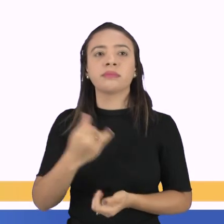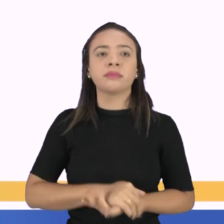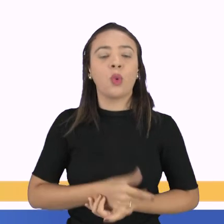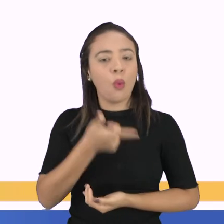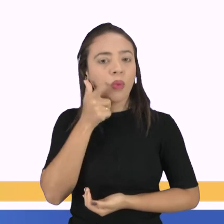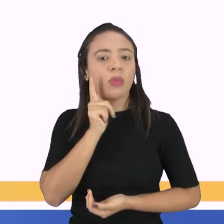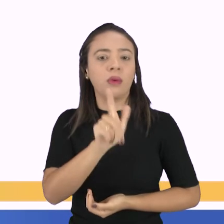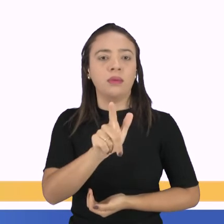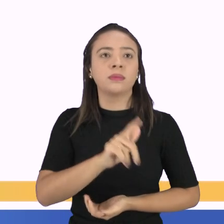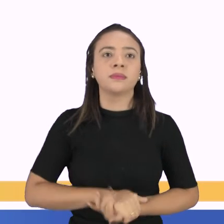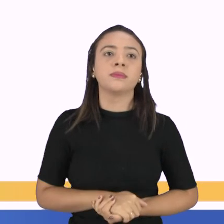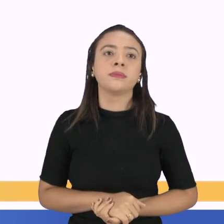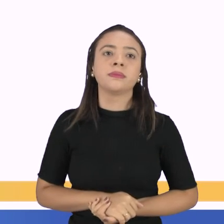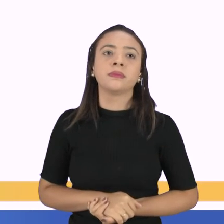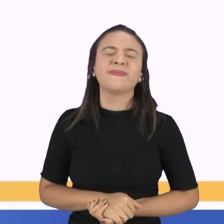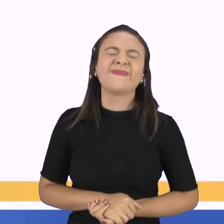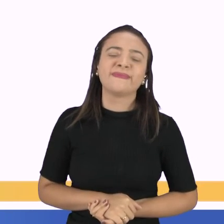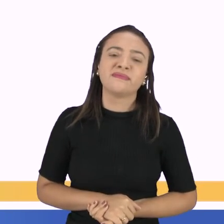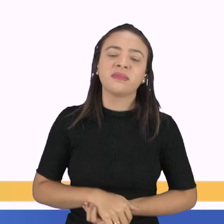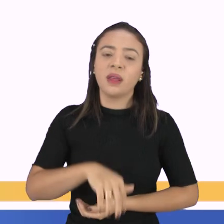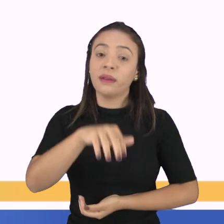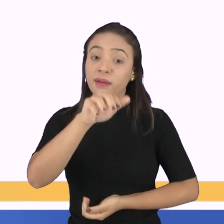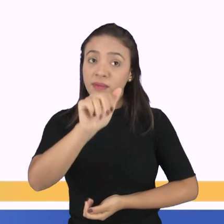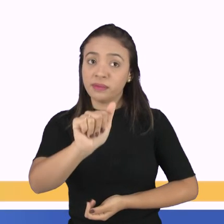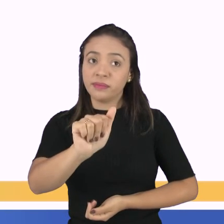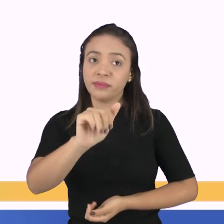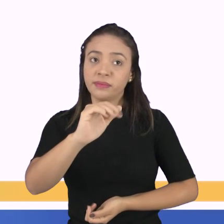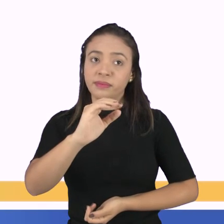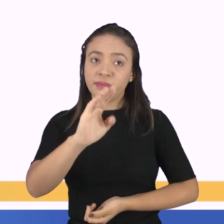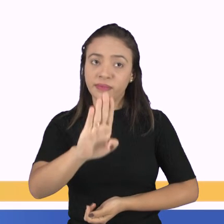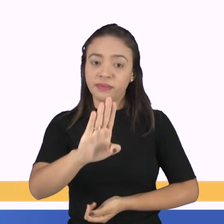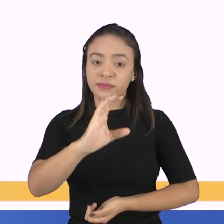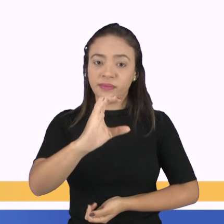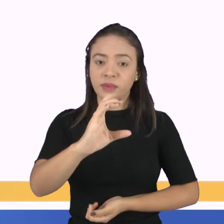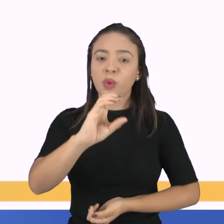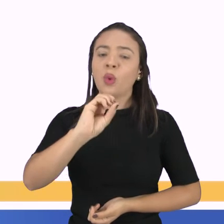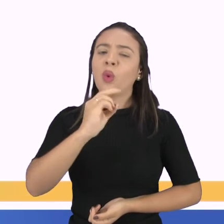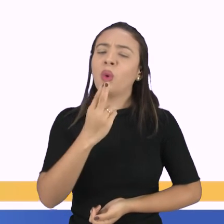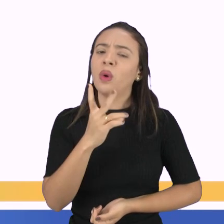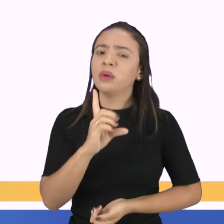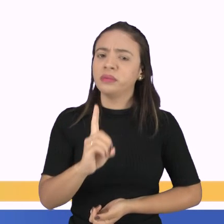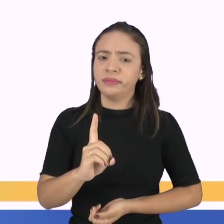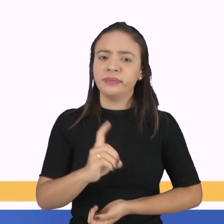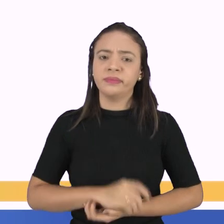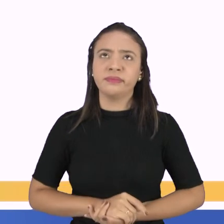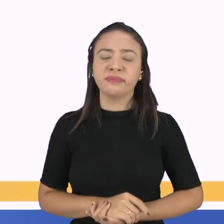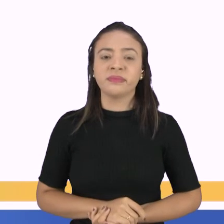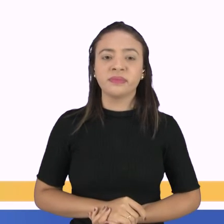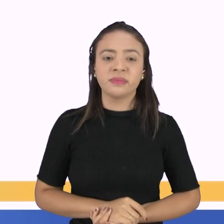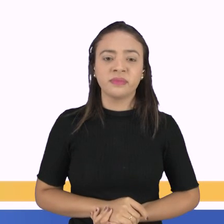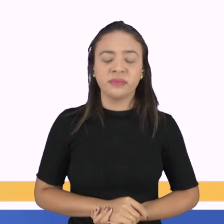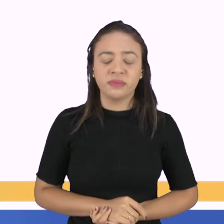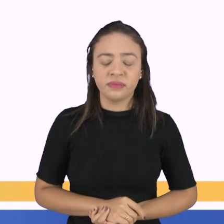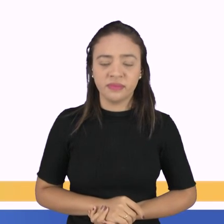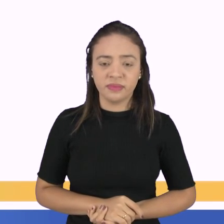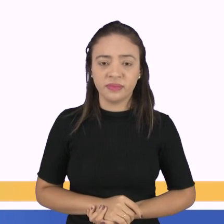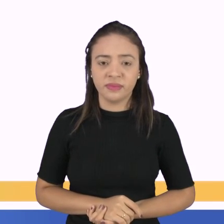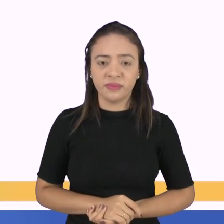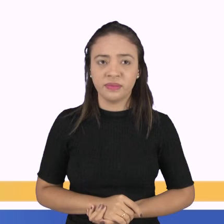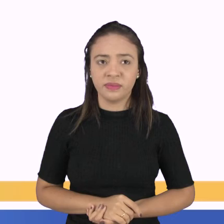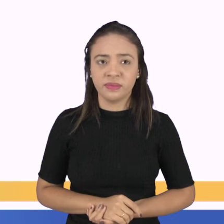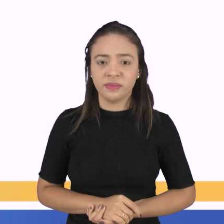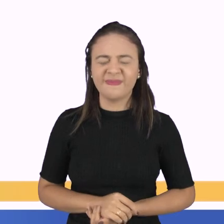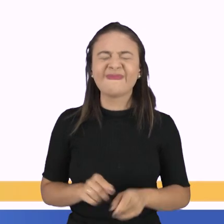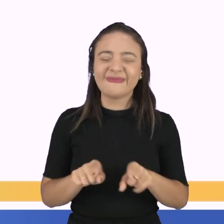E aí, isso aí está falando sobre St. Patrick's Day, Dia de los Muertos, Thanksgiving ou Halloween. Essa também